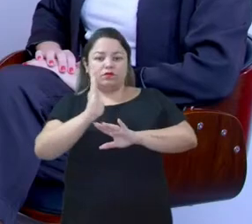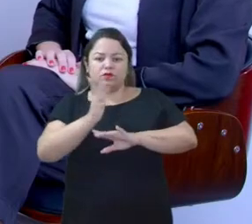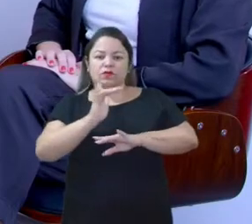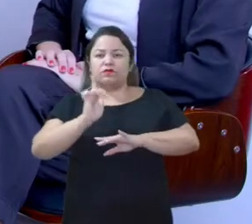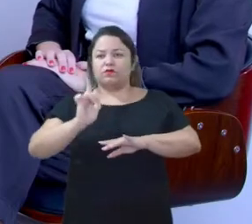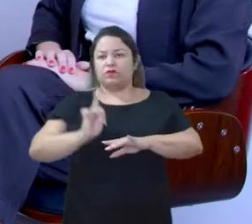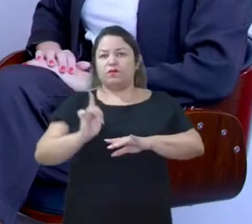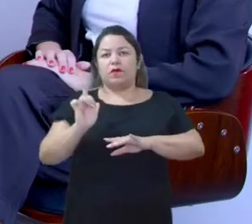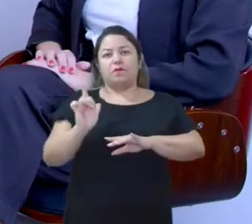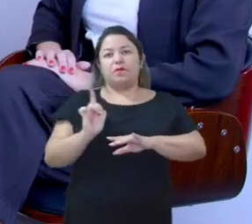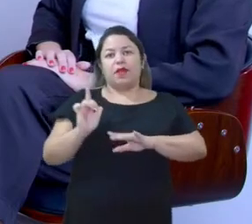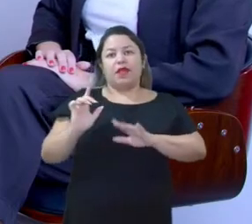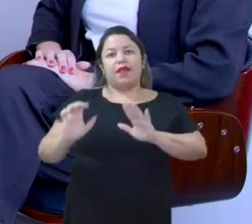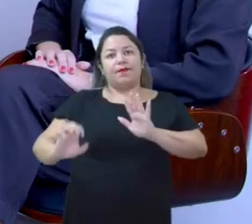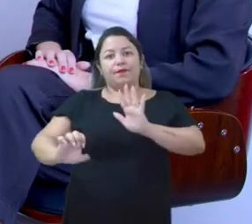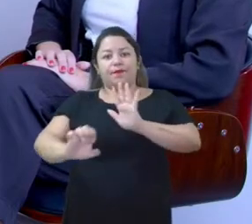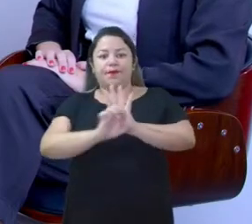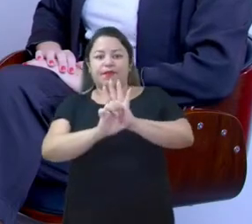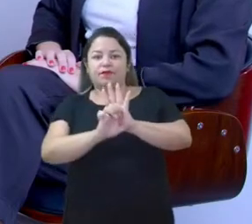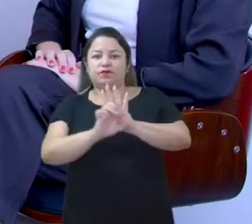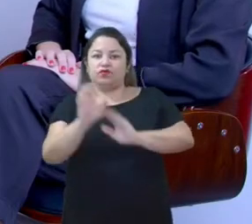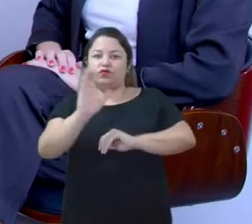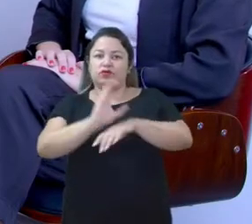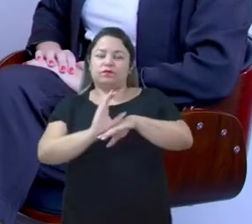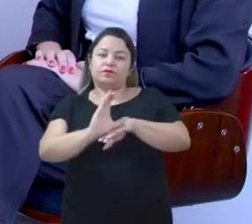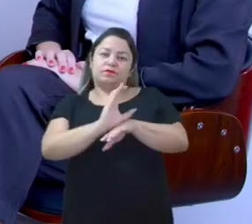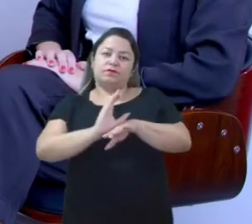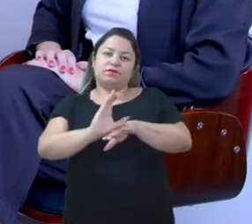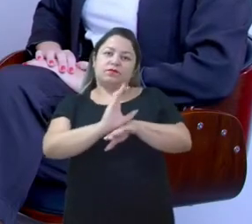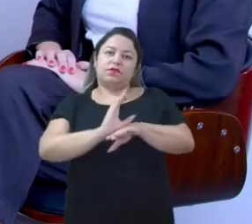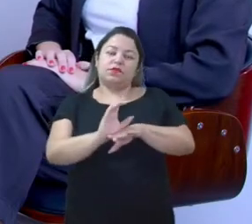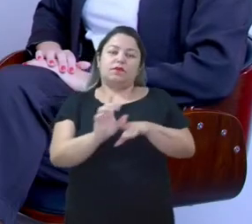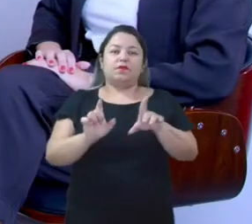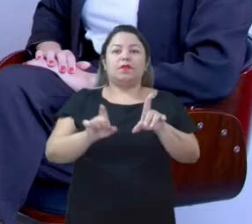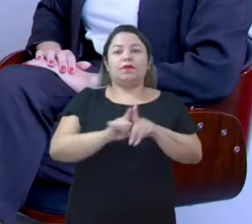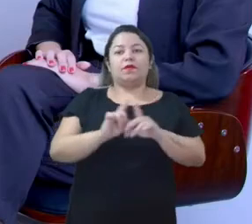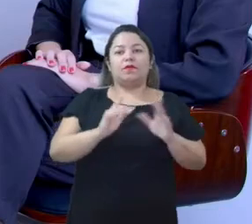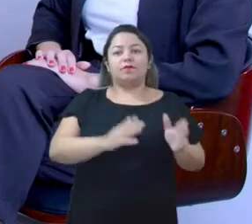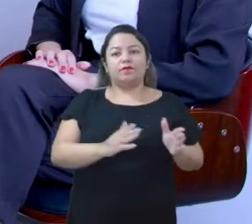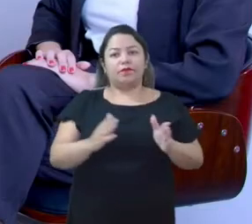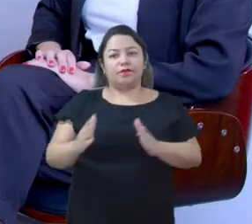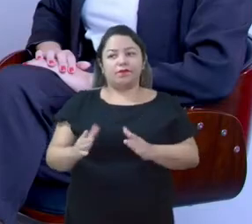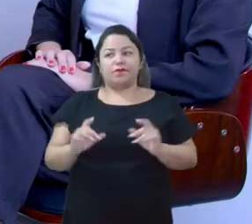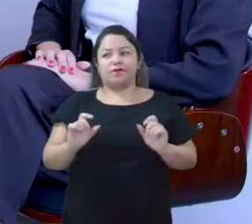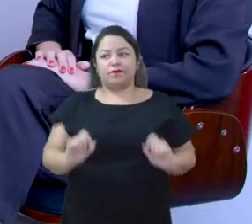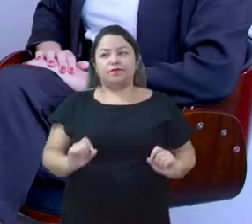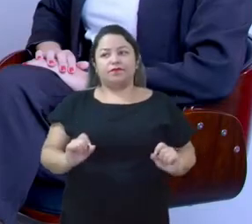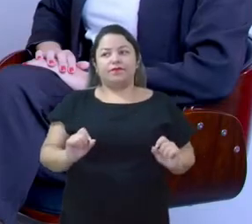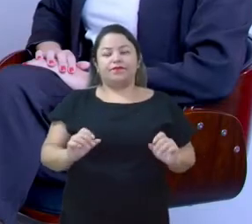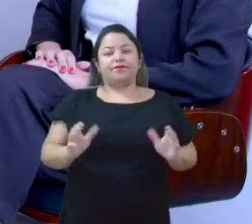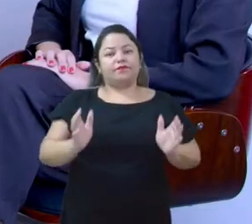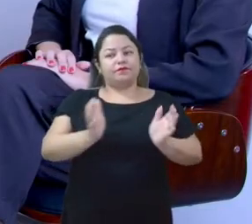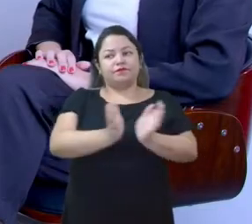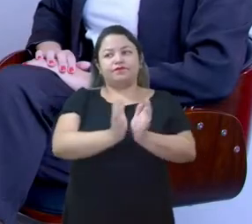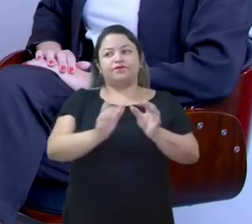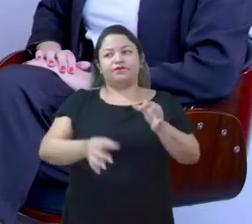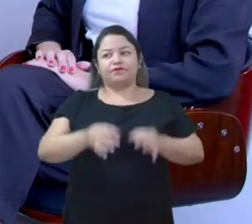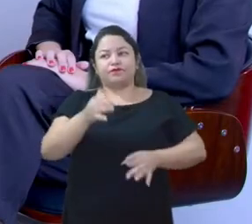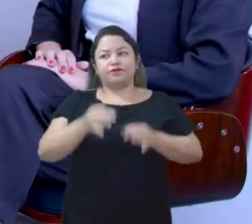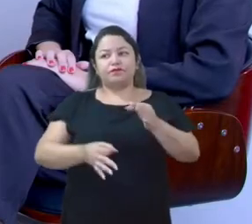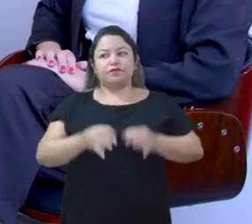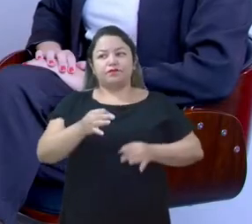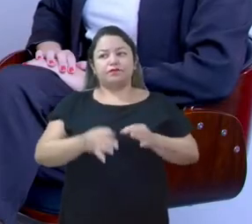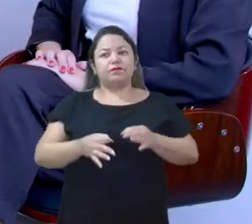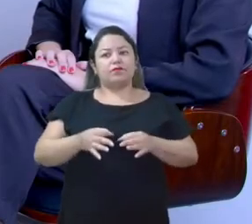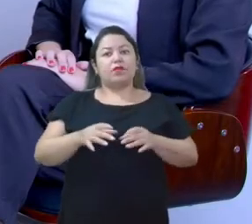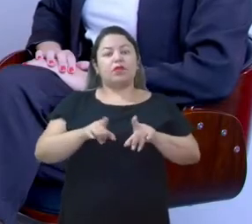é uma emenda constitucional, o primeiro passo, a primeira tramitação dá no âmbito da Comissão de Constituição, Justiça e